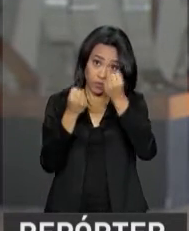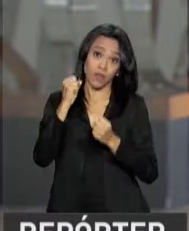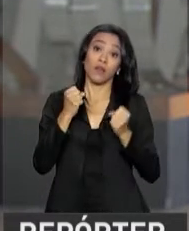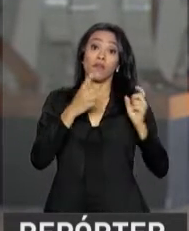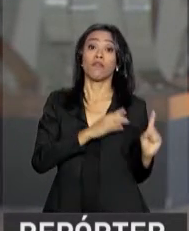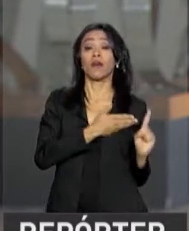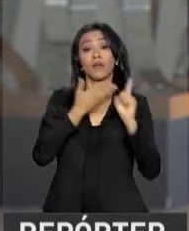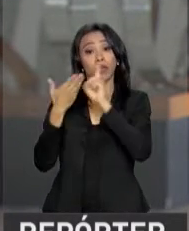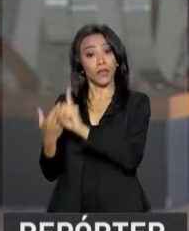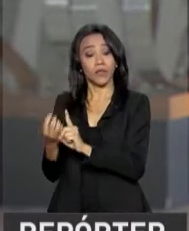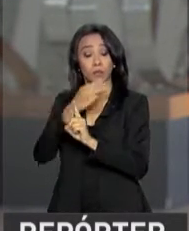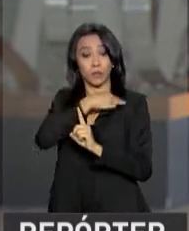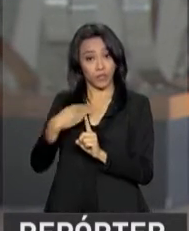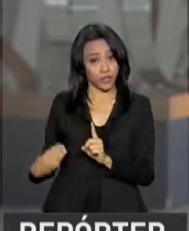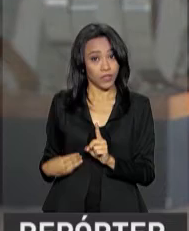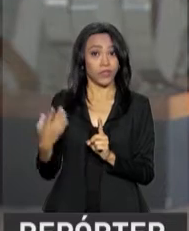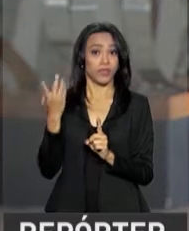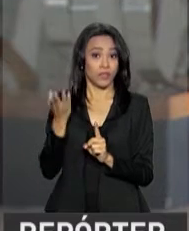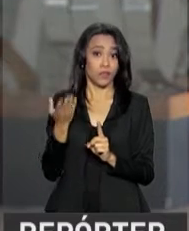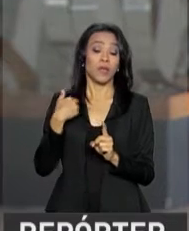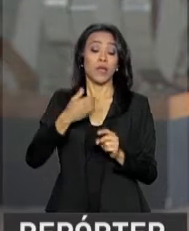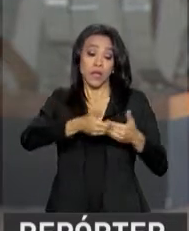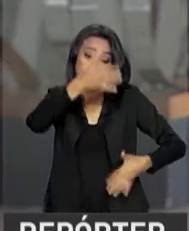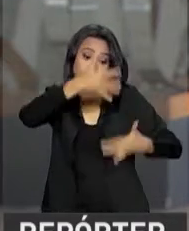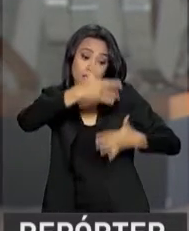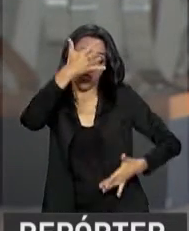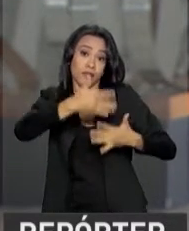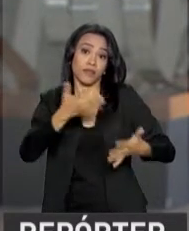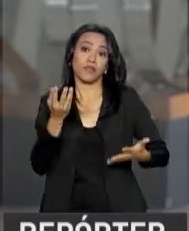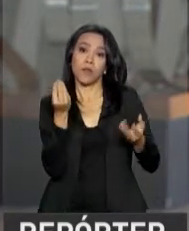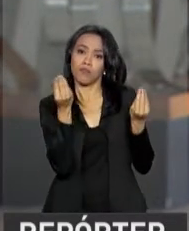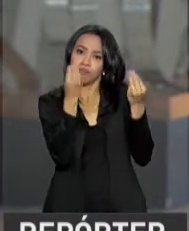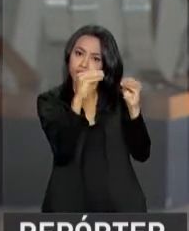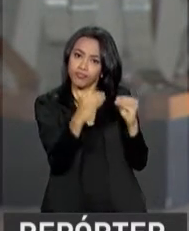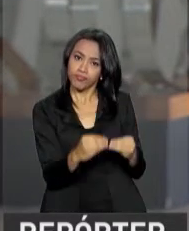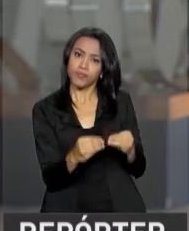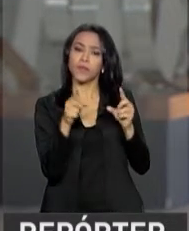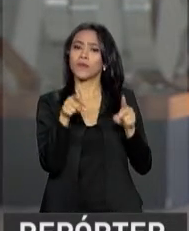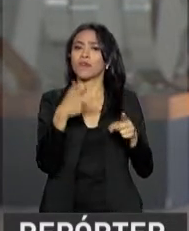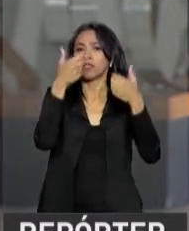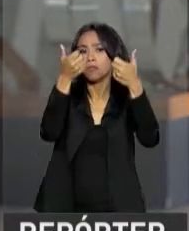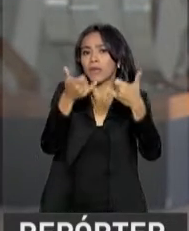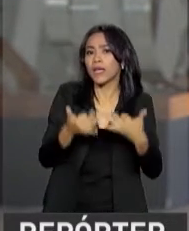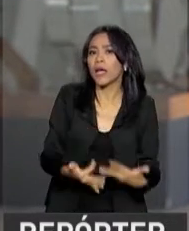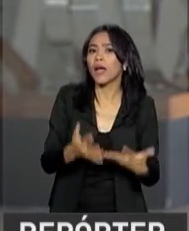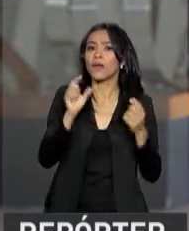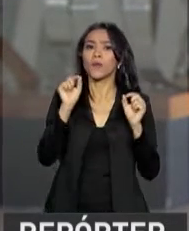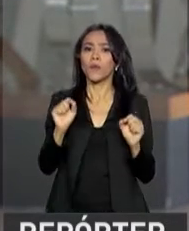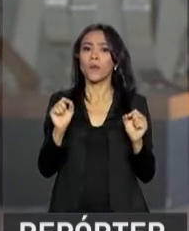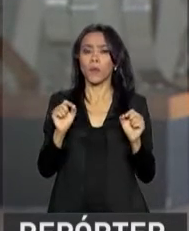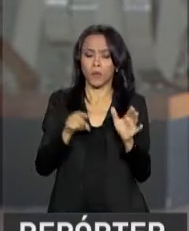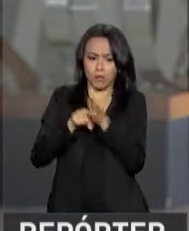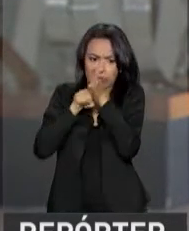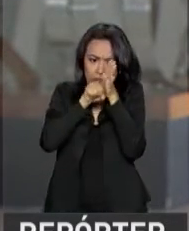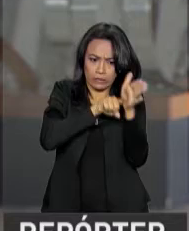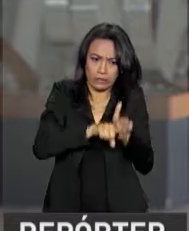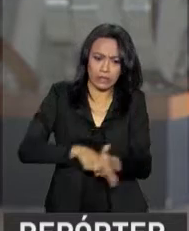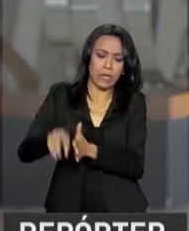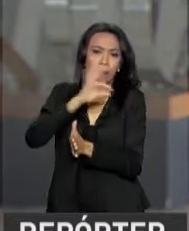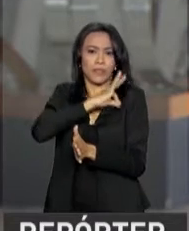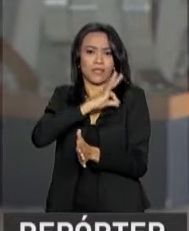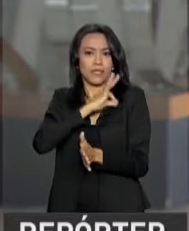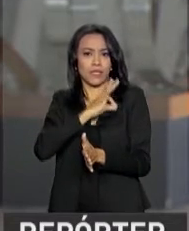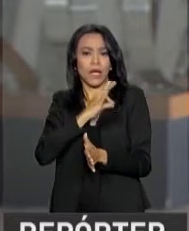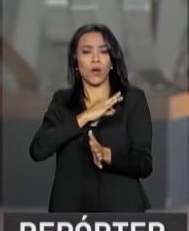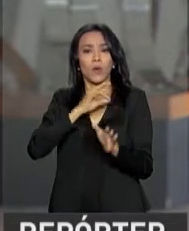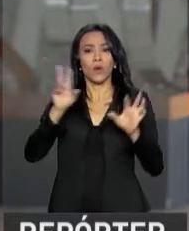ministro da Segurança Pública, Raul Jungmann, pelas redes sociais, eles comentaram sobre a operação A Luz da Infância. Essa operação foi feita ontem em todo